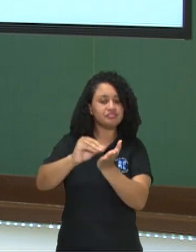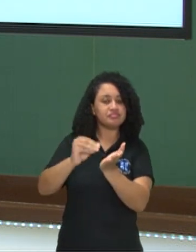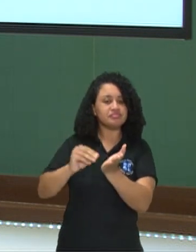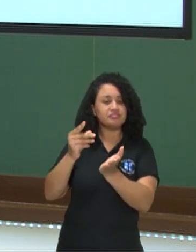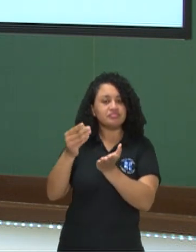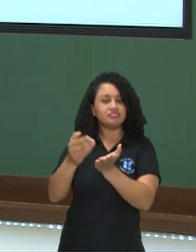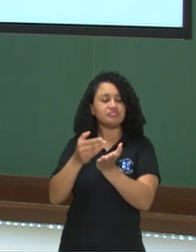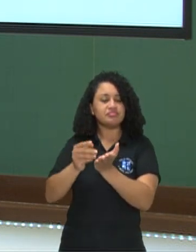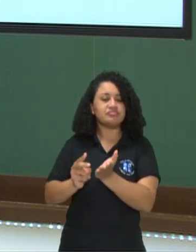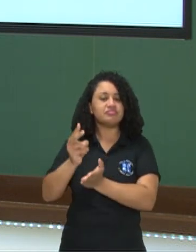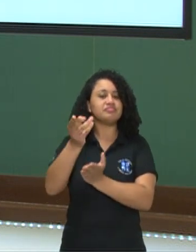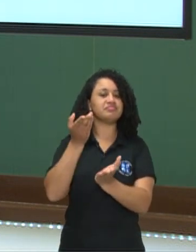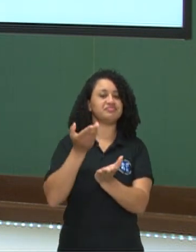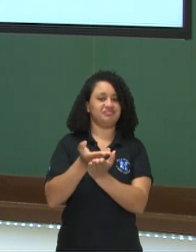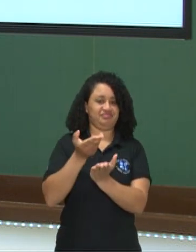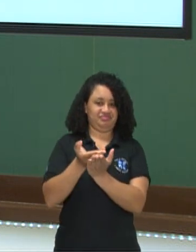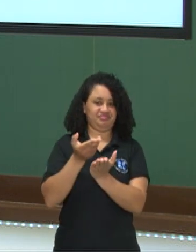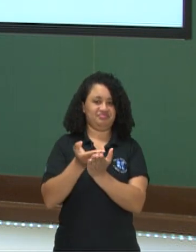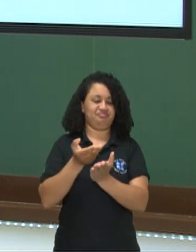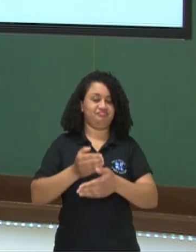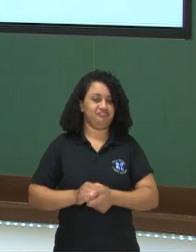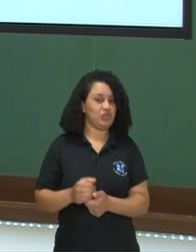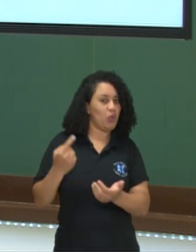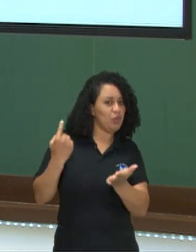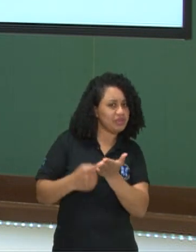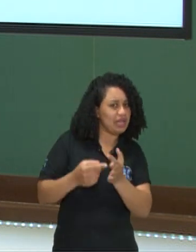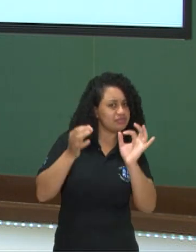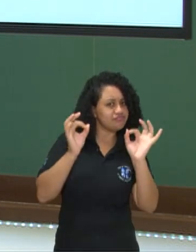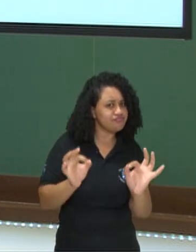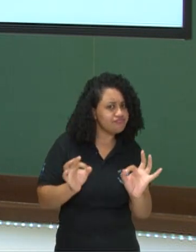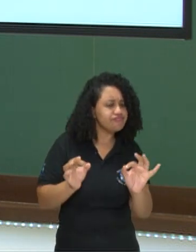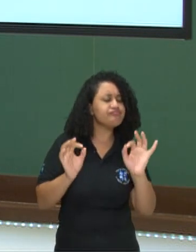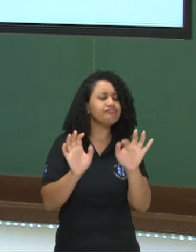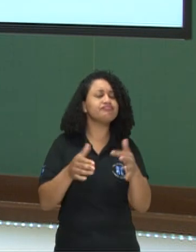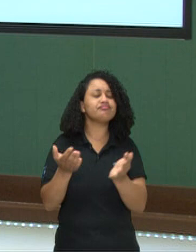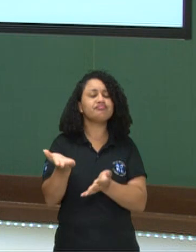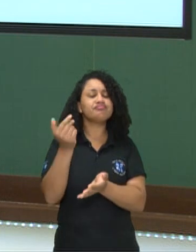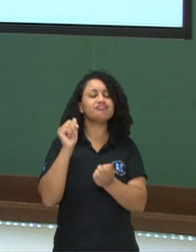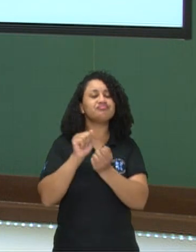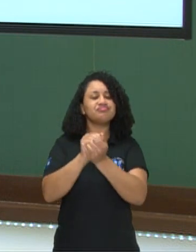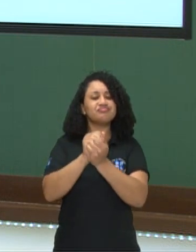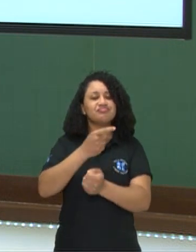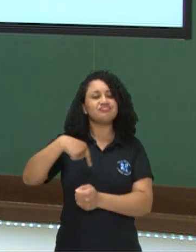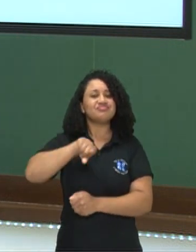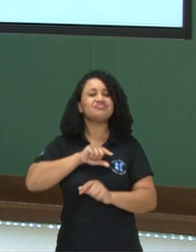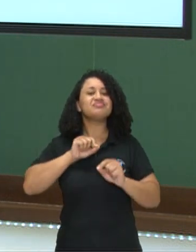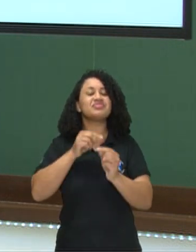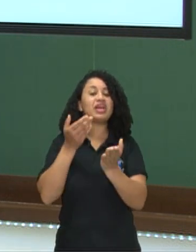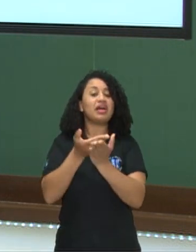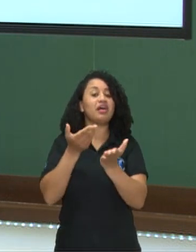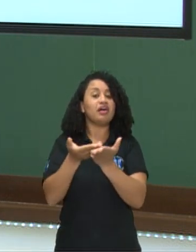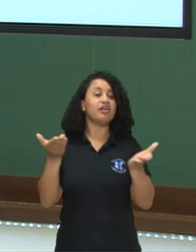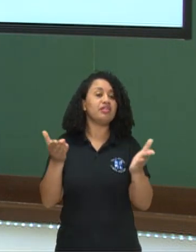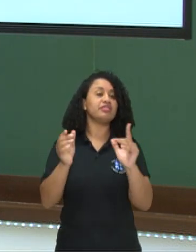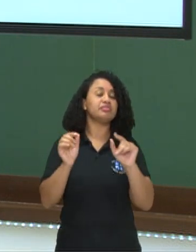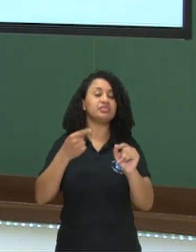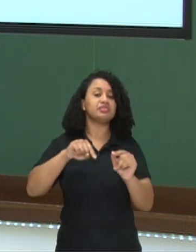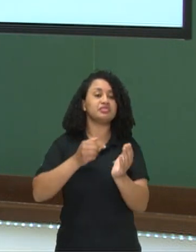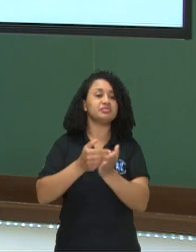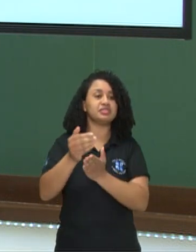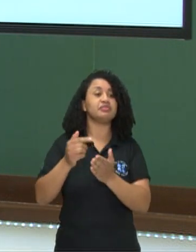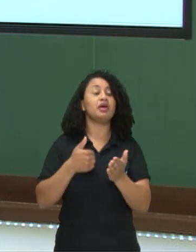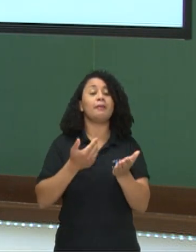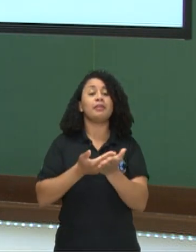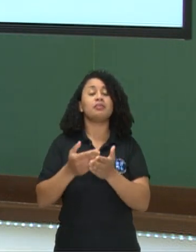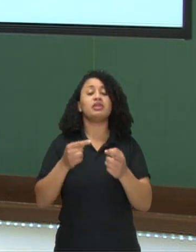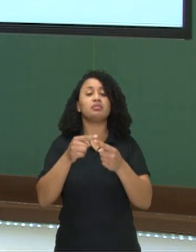para continuar estudando. Combinado, criança? Então, vem com a gente para a nossa aula e para começarmos,